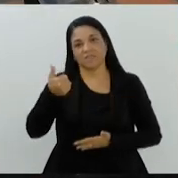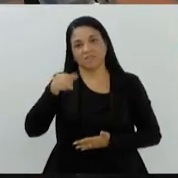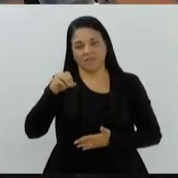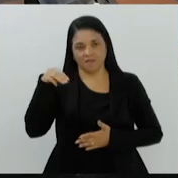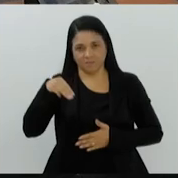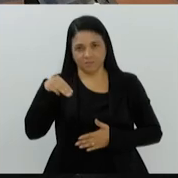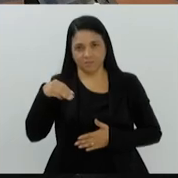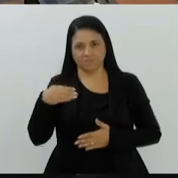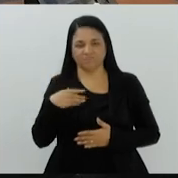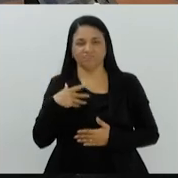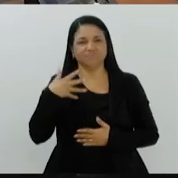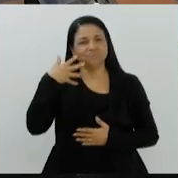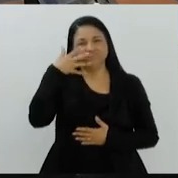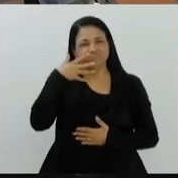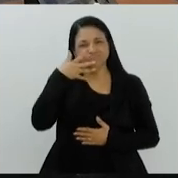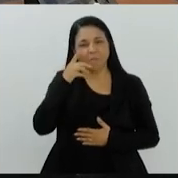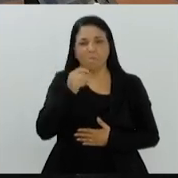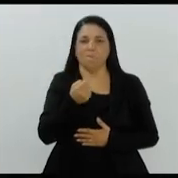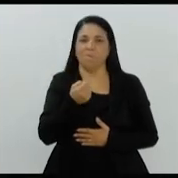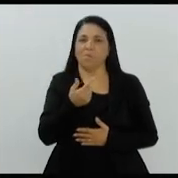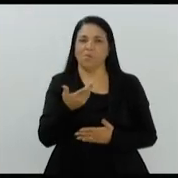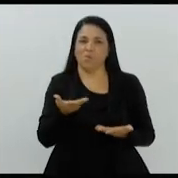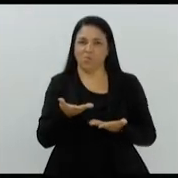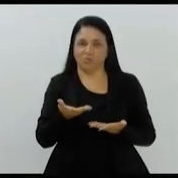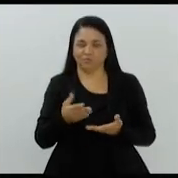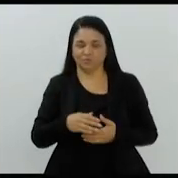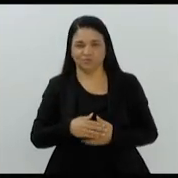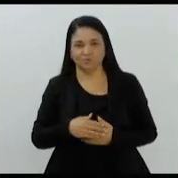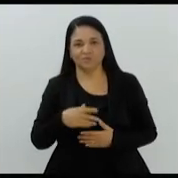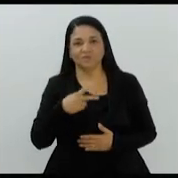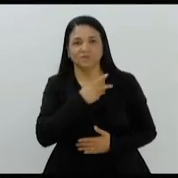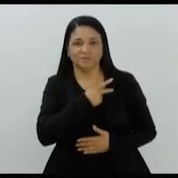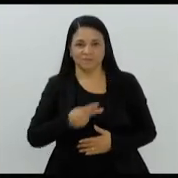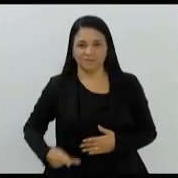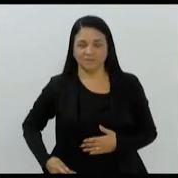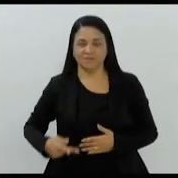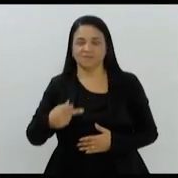falarei muito hoje, não, deputada presidente Tiaju.